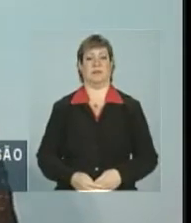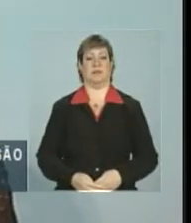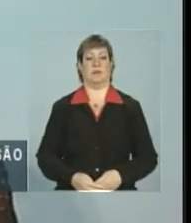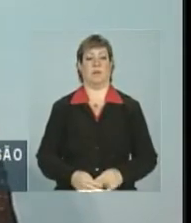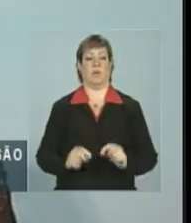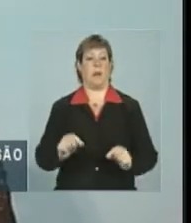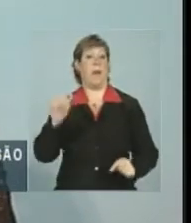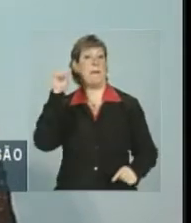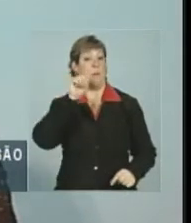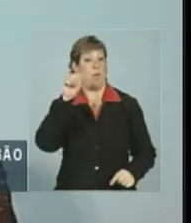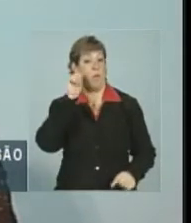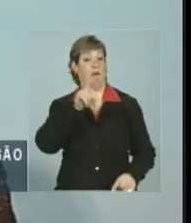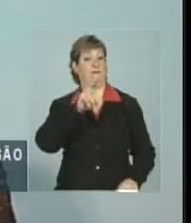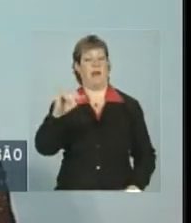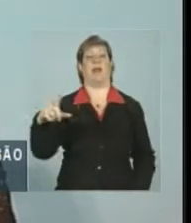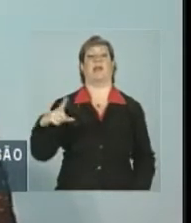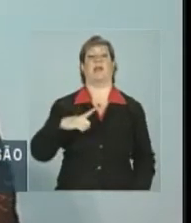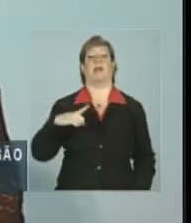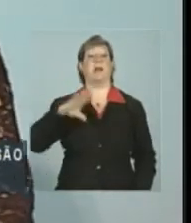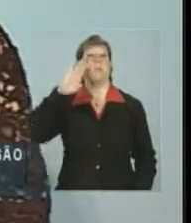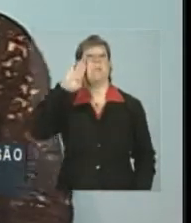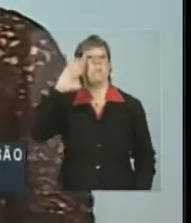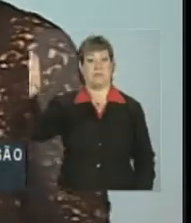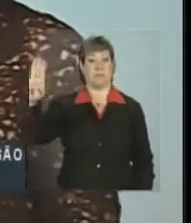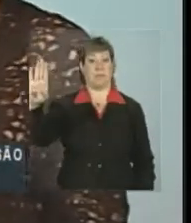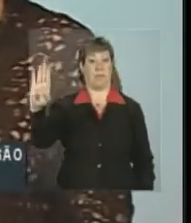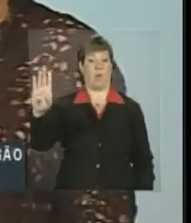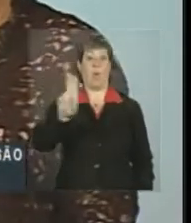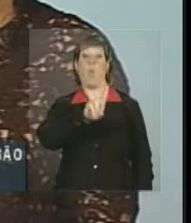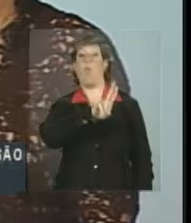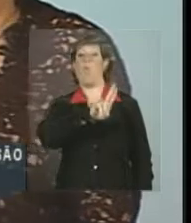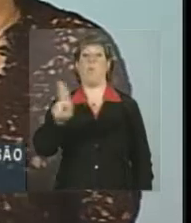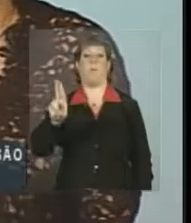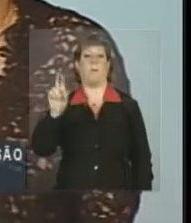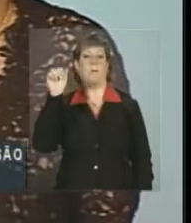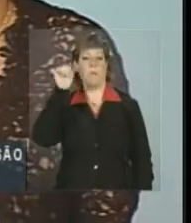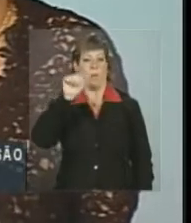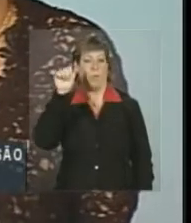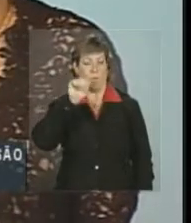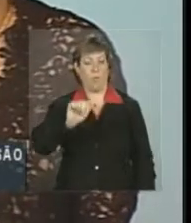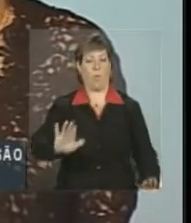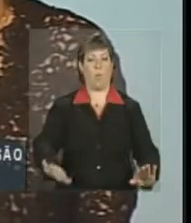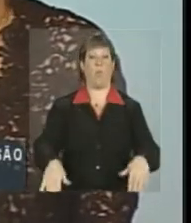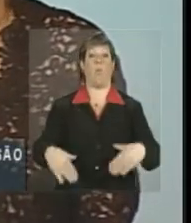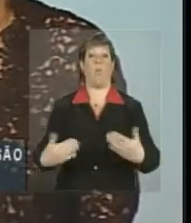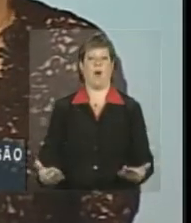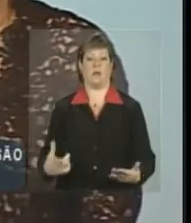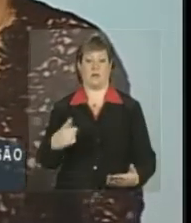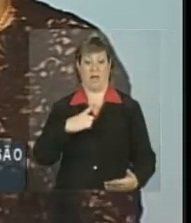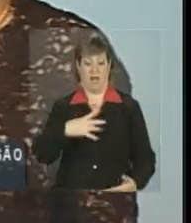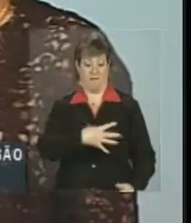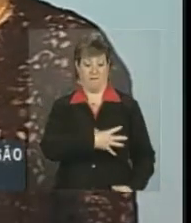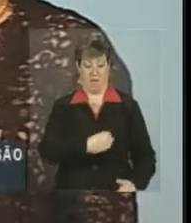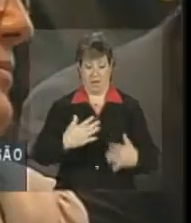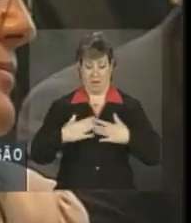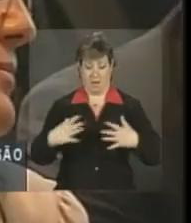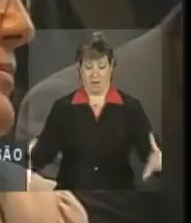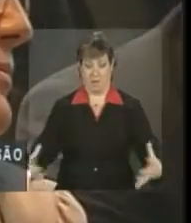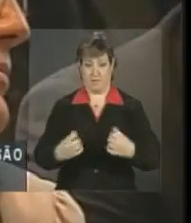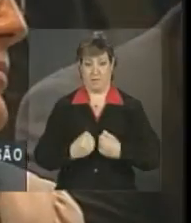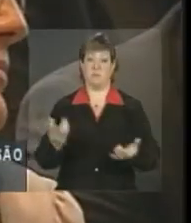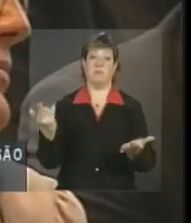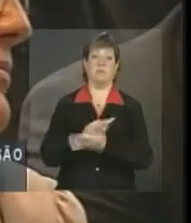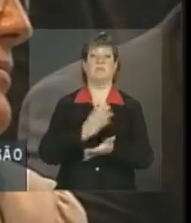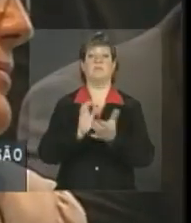a mulher terá prioridade quando tiver a guarda dos filhos para